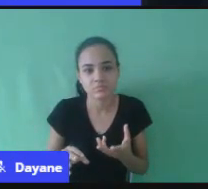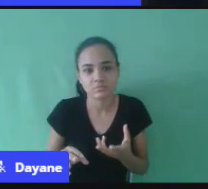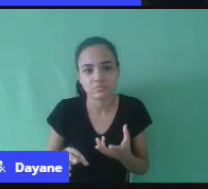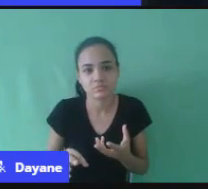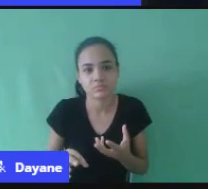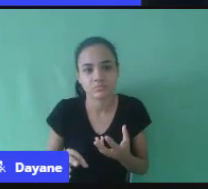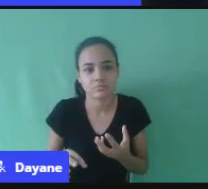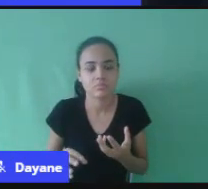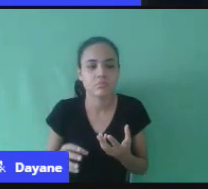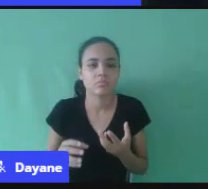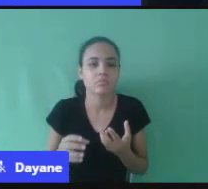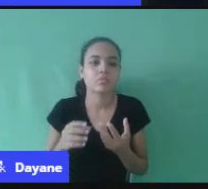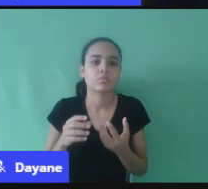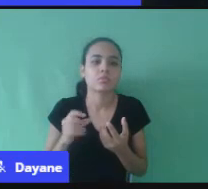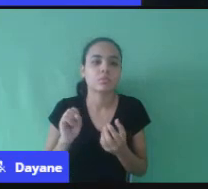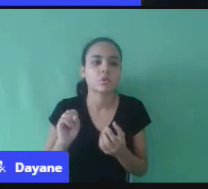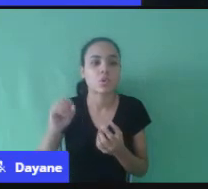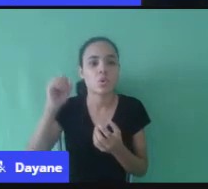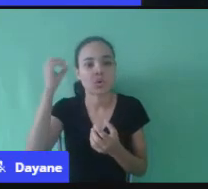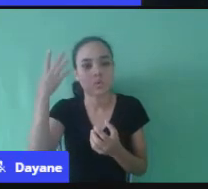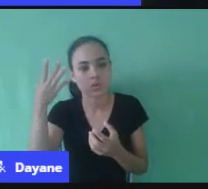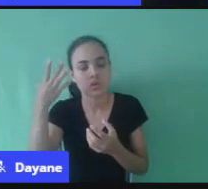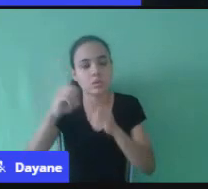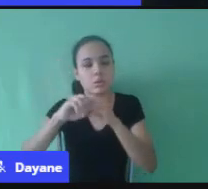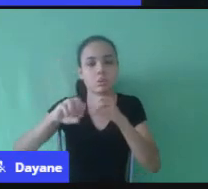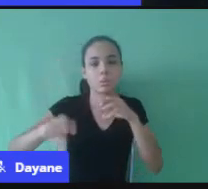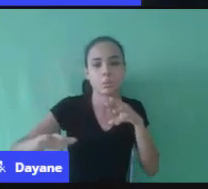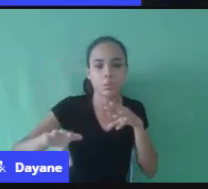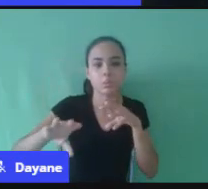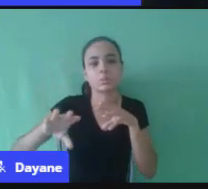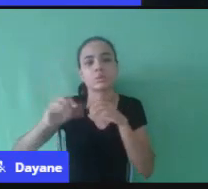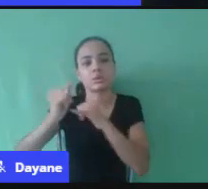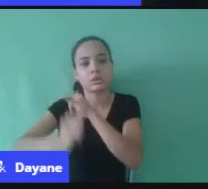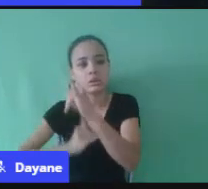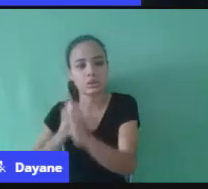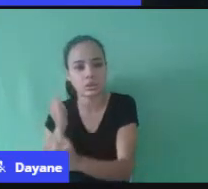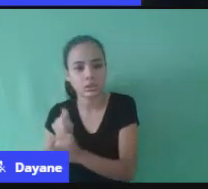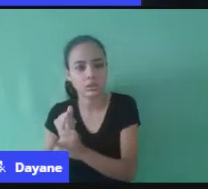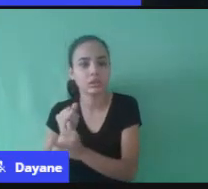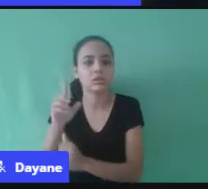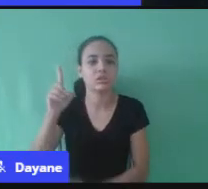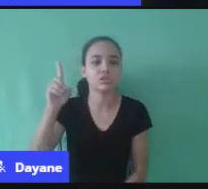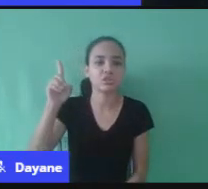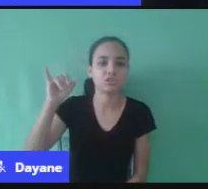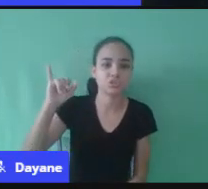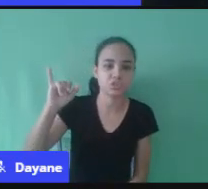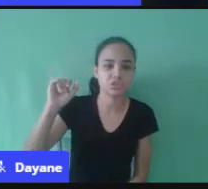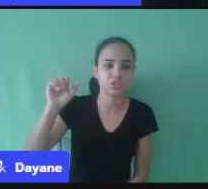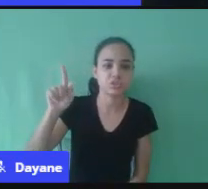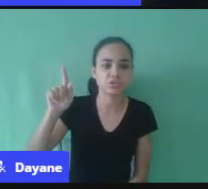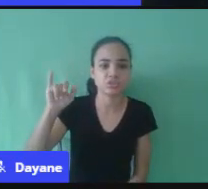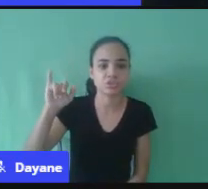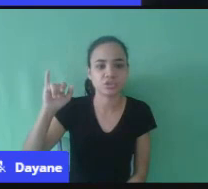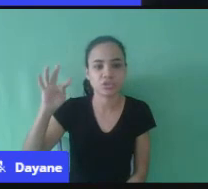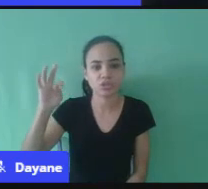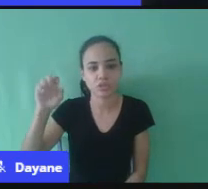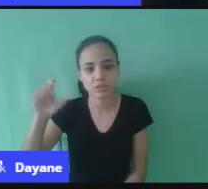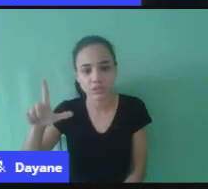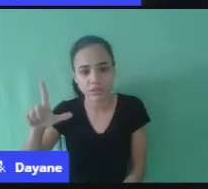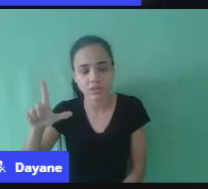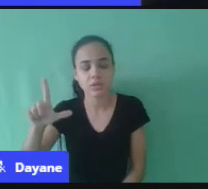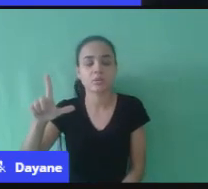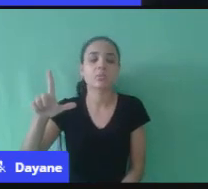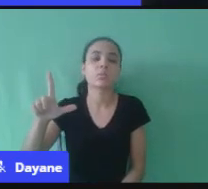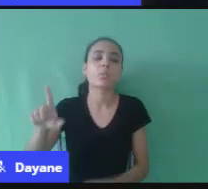né, virtual, digital, na maneira como está, mas com todos os